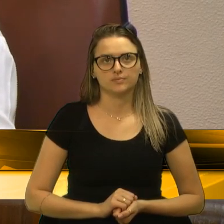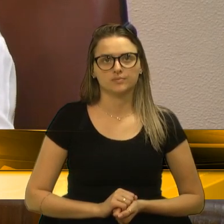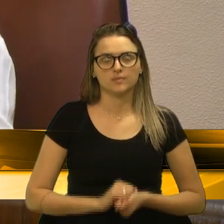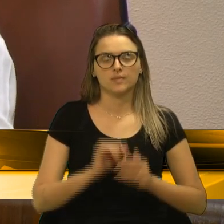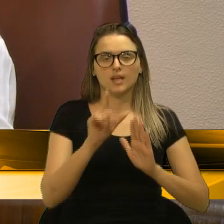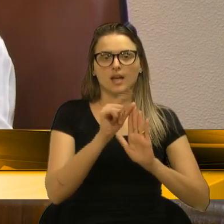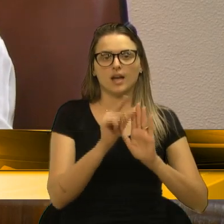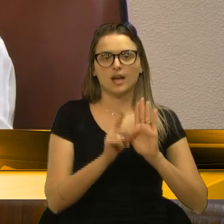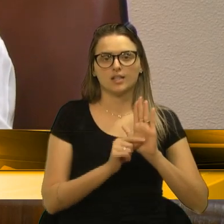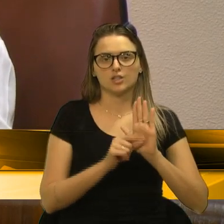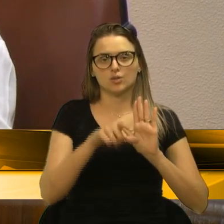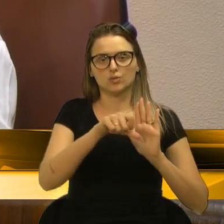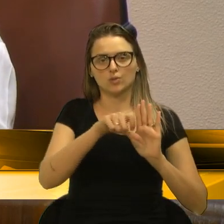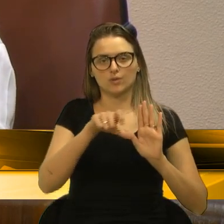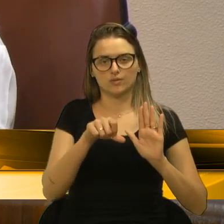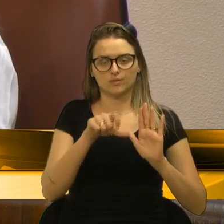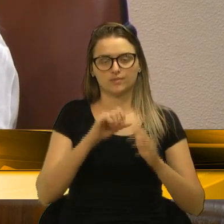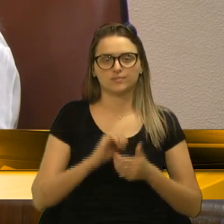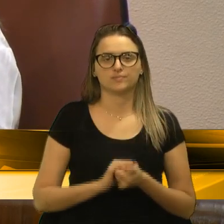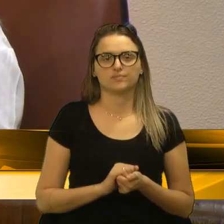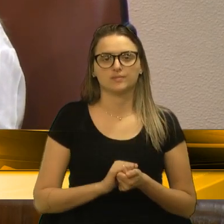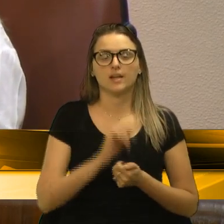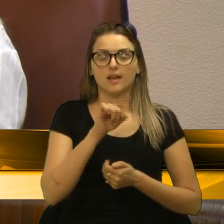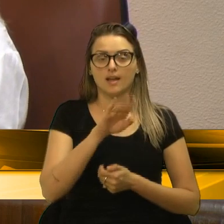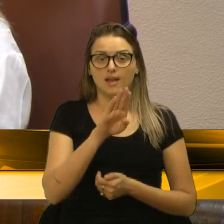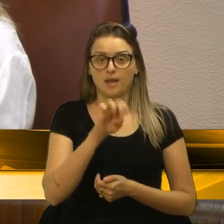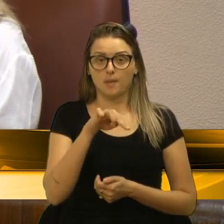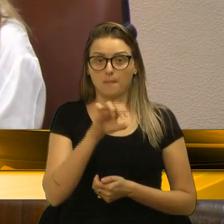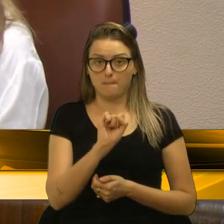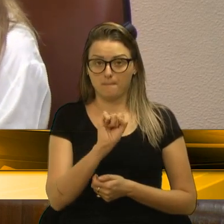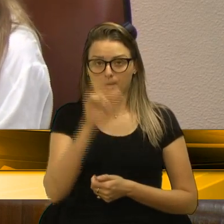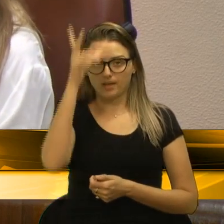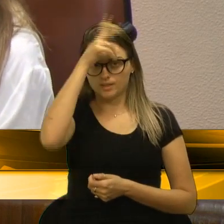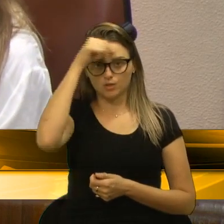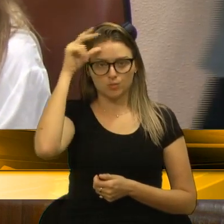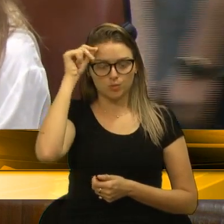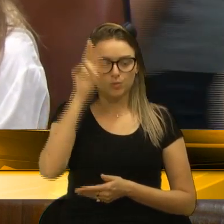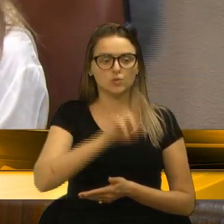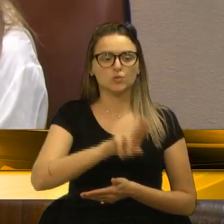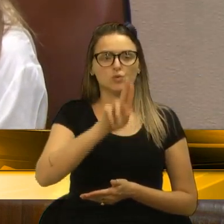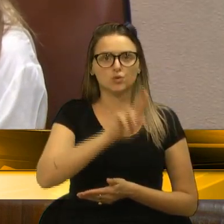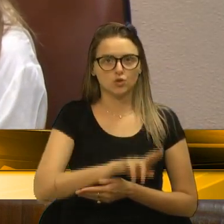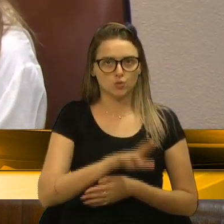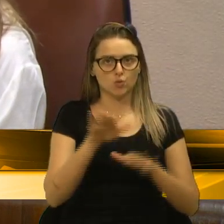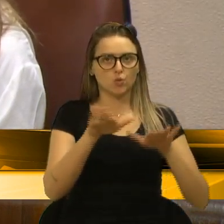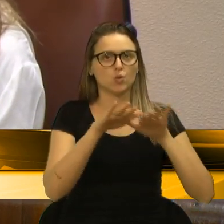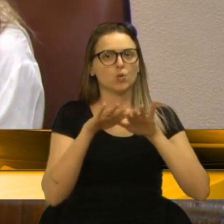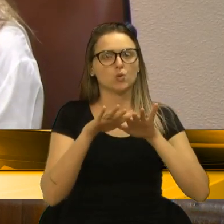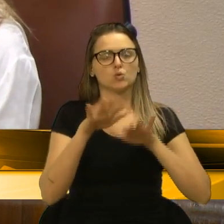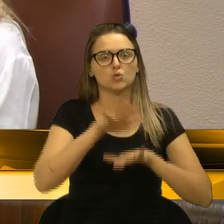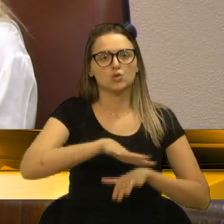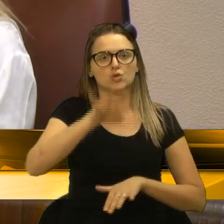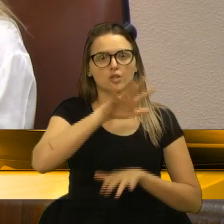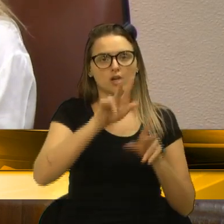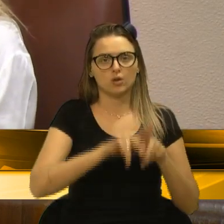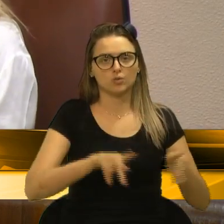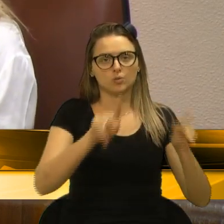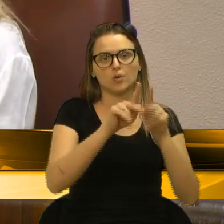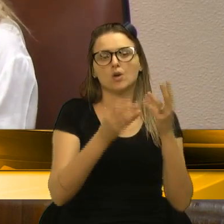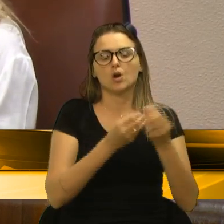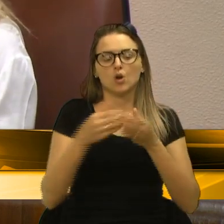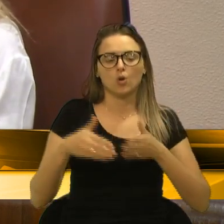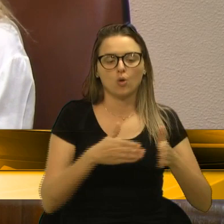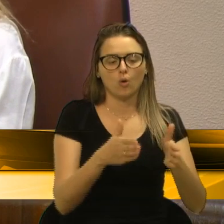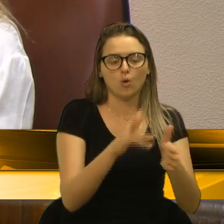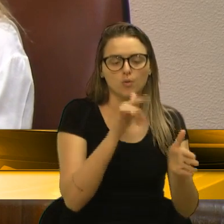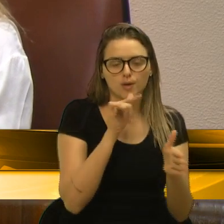Artigo 99. São bens públicos os de uso comum do povo, tais como rios,